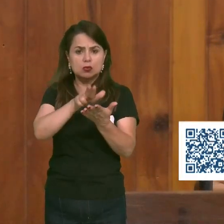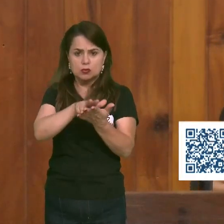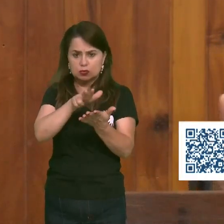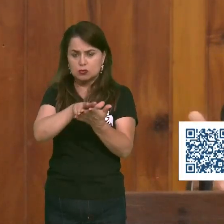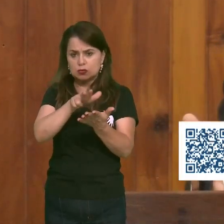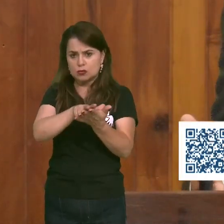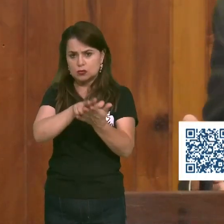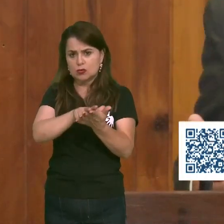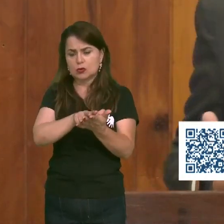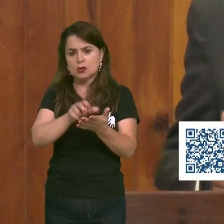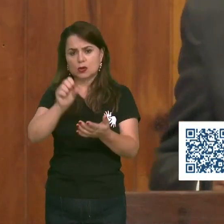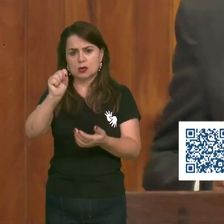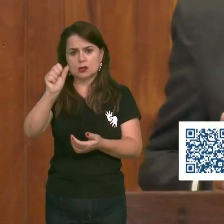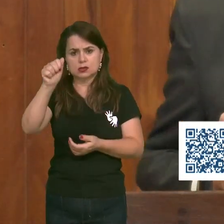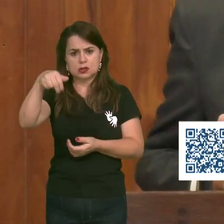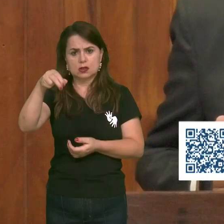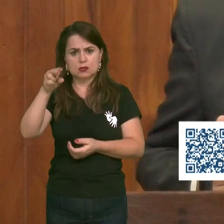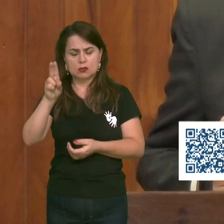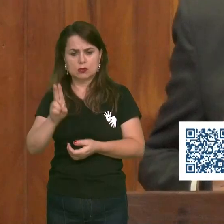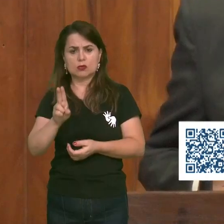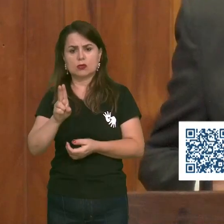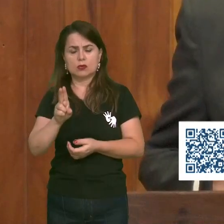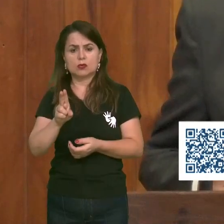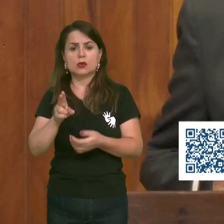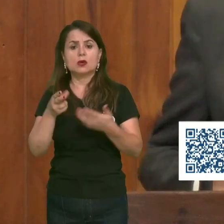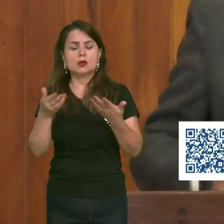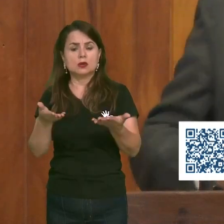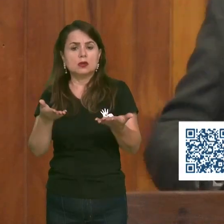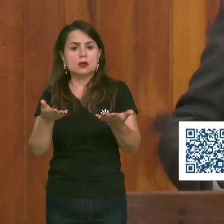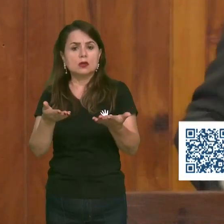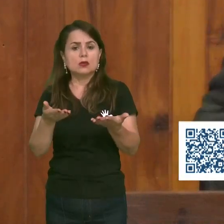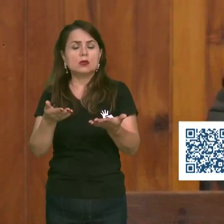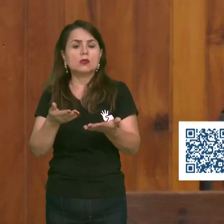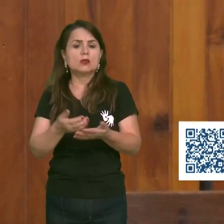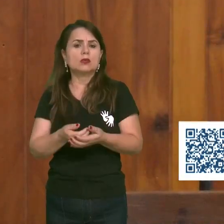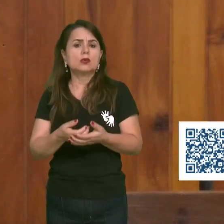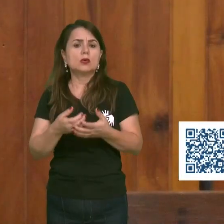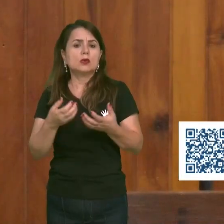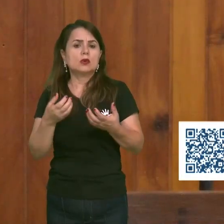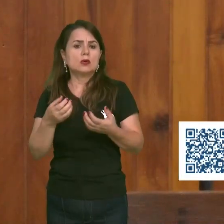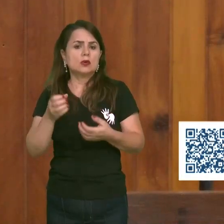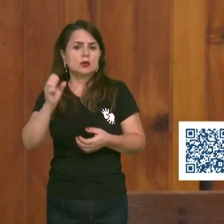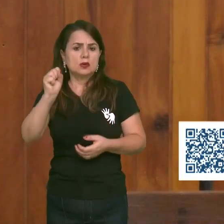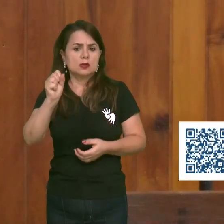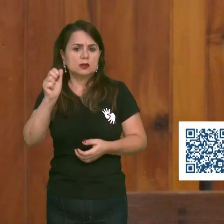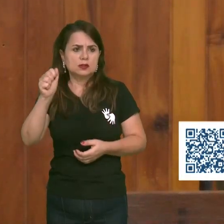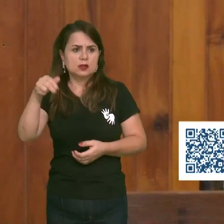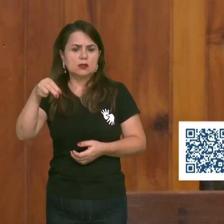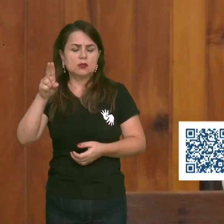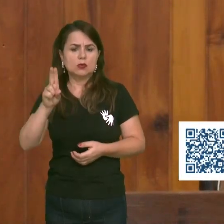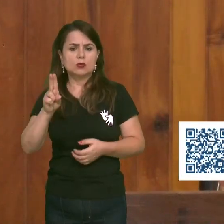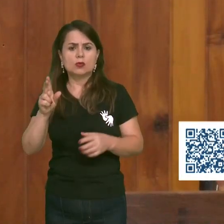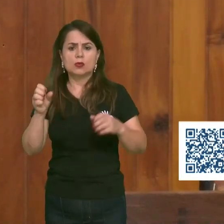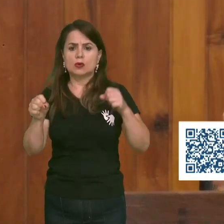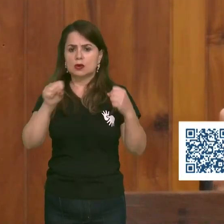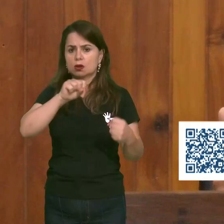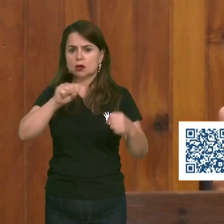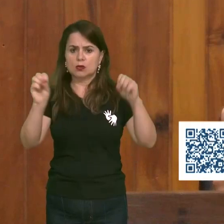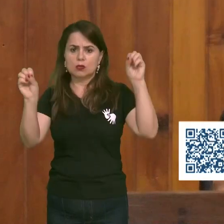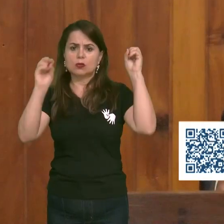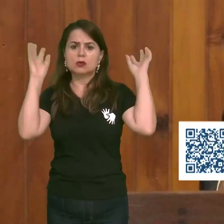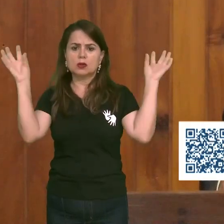que no meu ver Vereador agente Federal Eu acho que o SAMU é uma situação